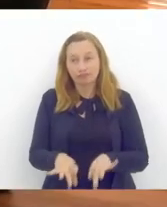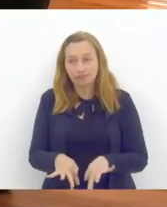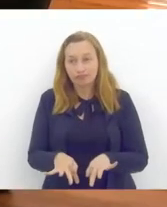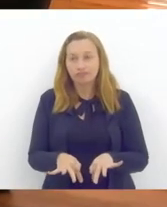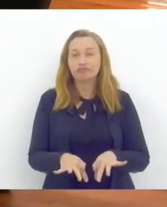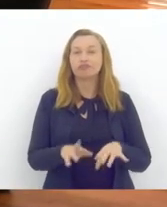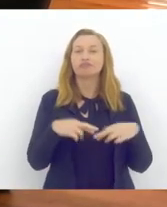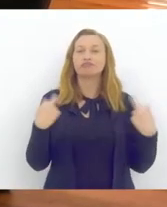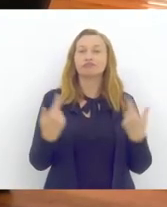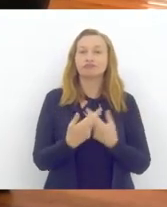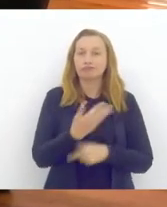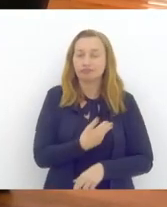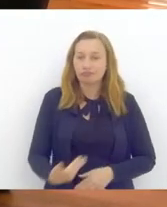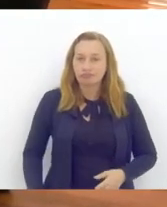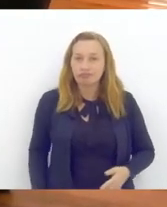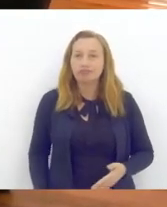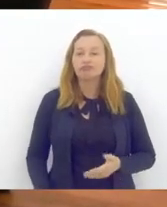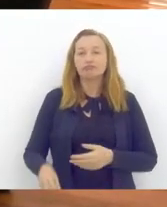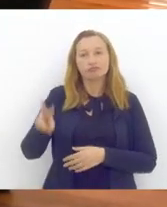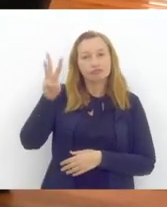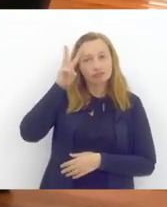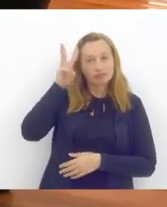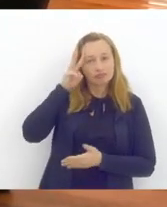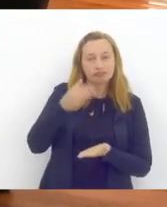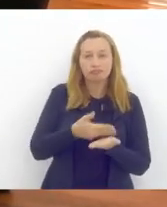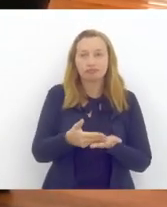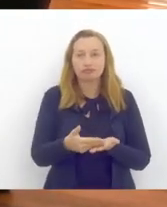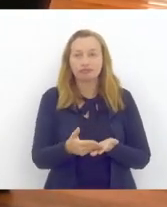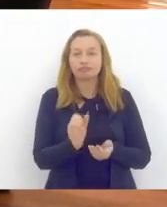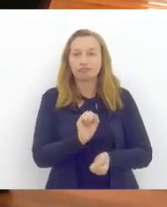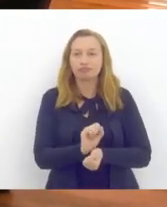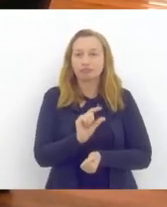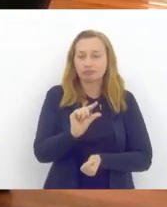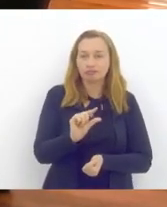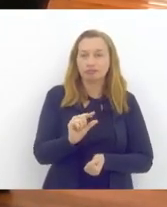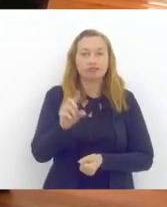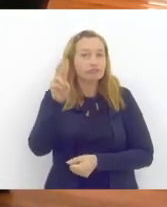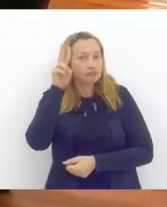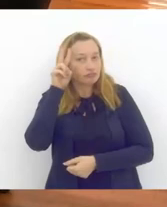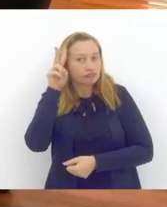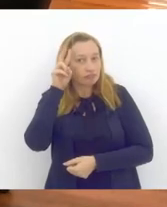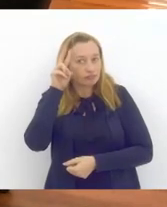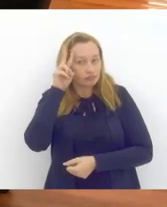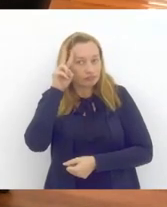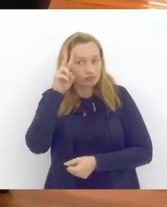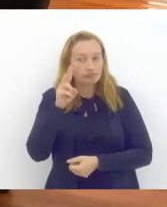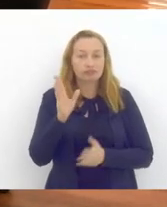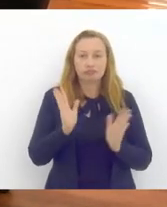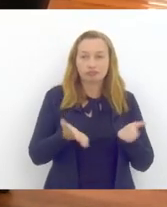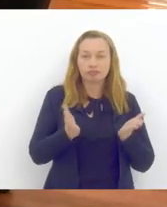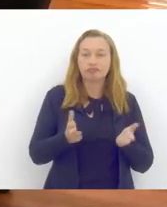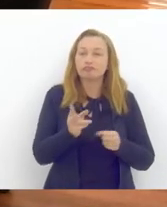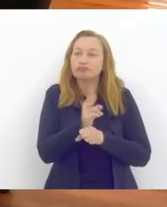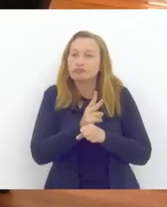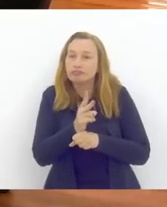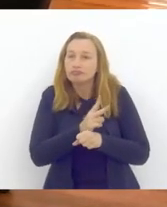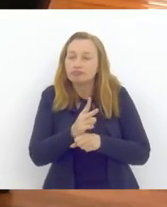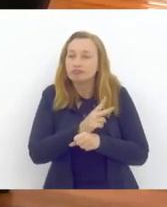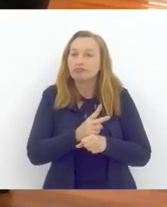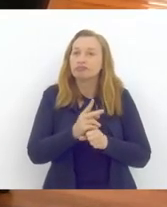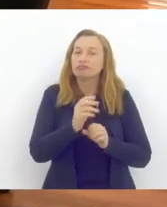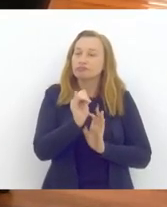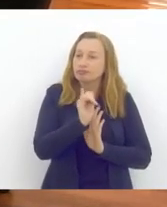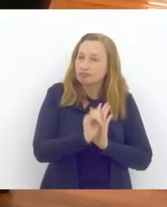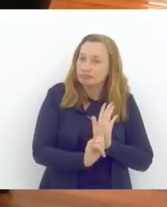nossa audiência pública, que se iniciou na terça-feira, foi suspensa. Na segunda-feira, destacando que vamos, então, buscar uma